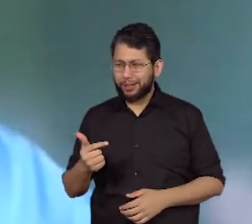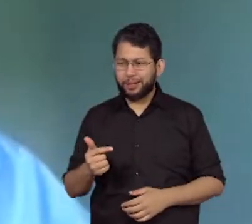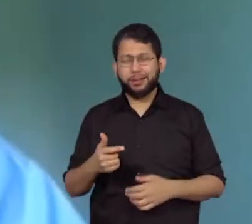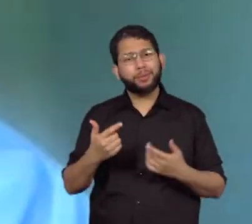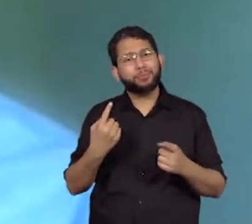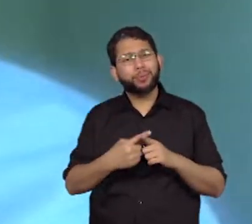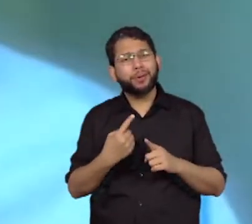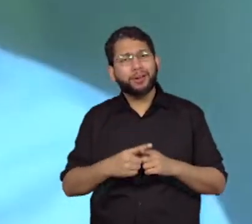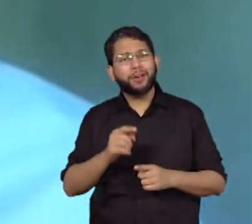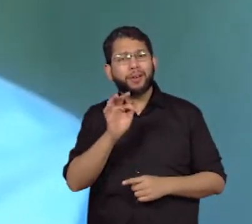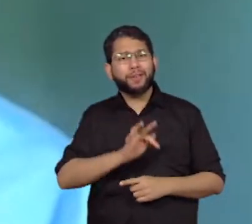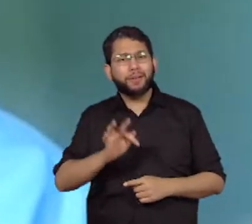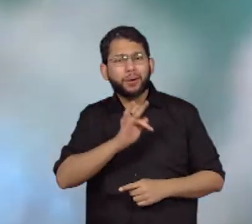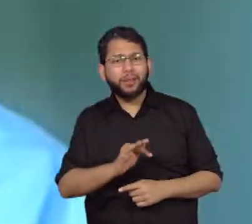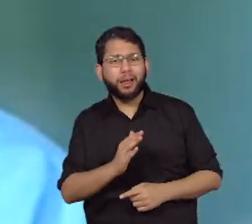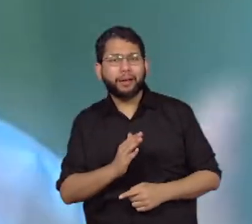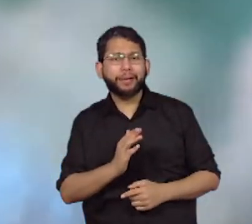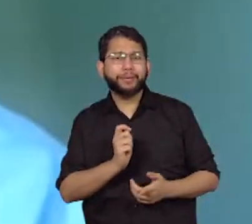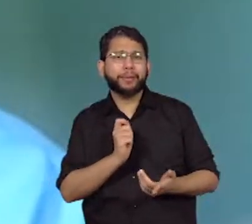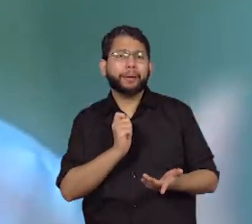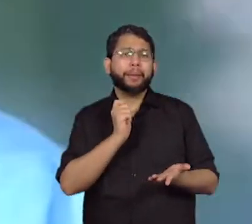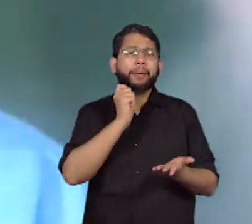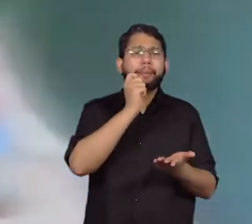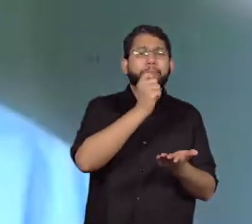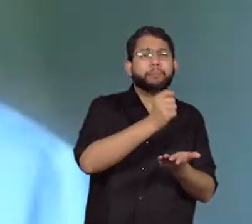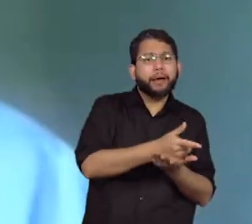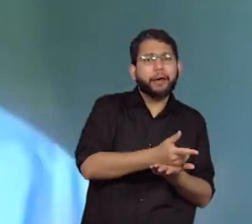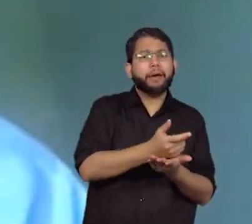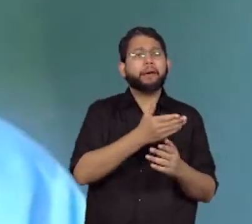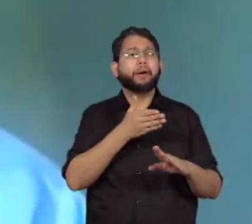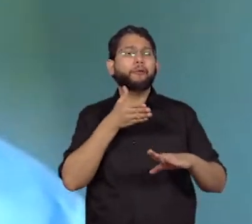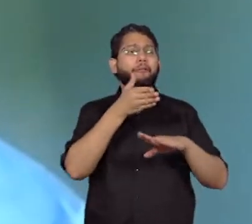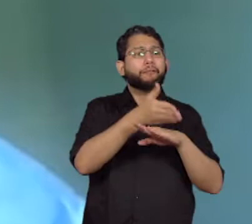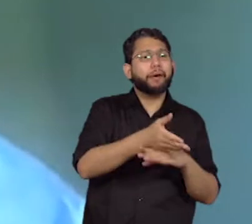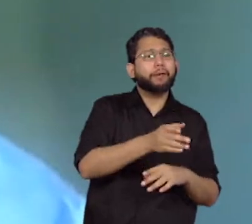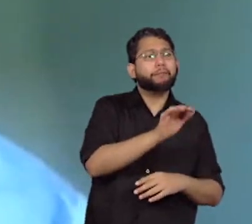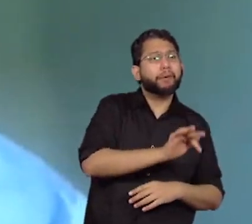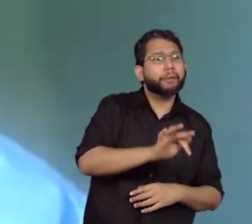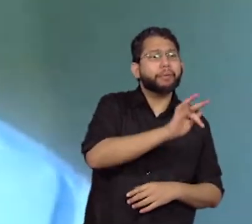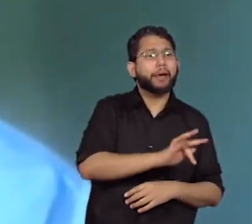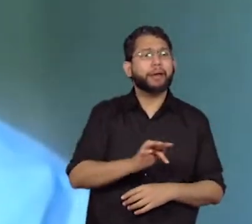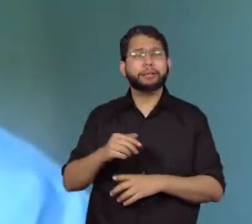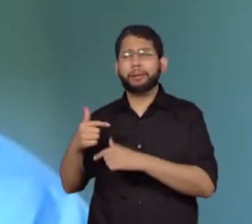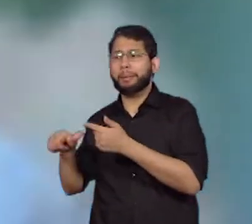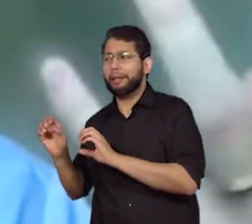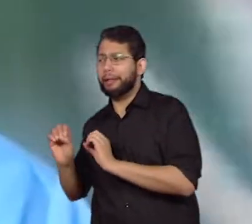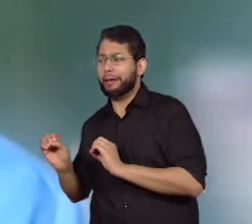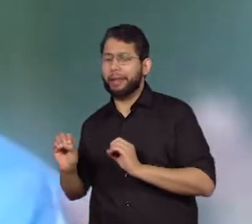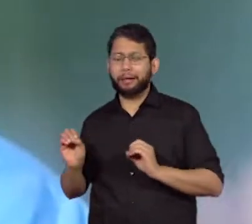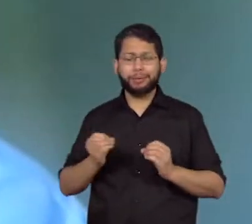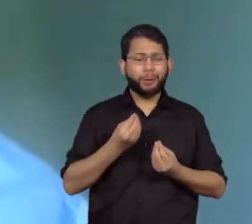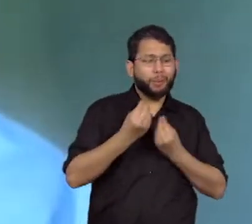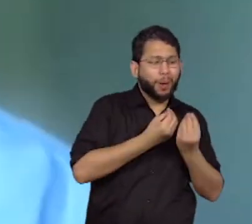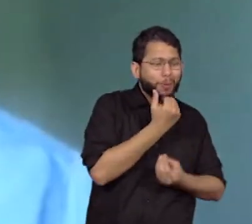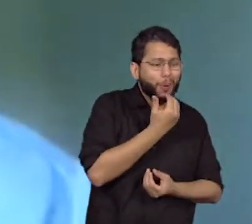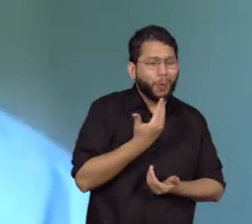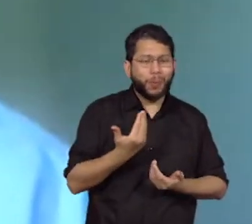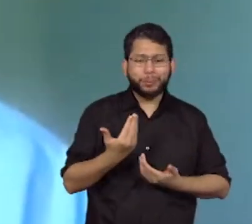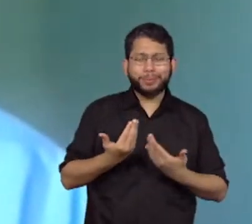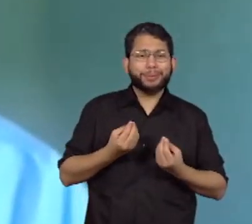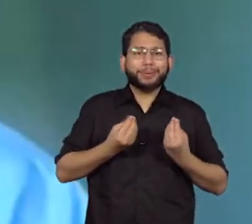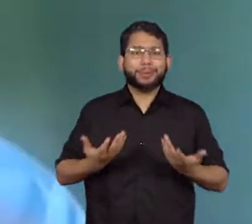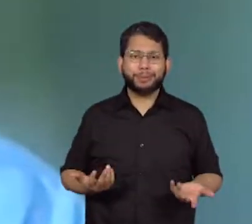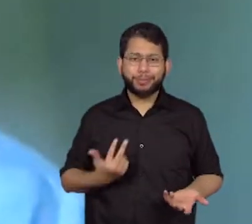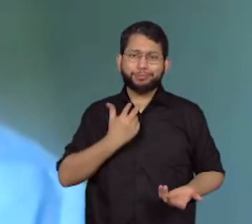também, enfim, fazer faculdade só, fazendo faculdade sem sem trabalhar. E a engenharia em